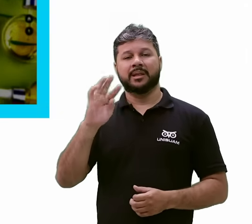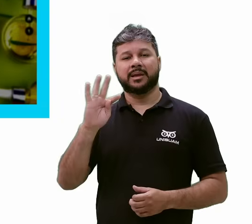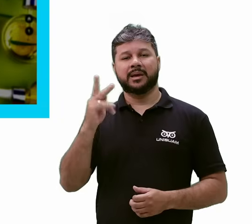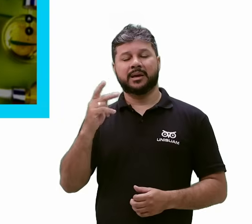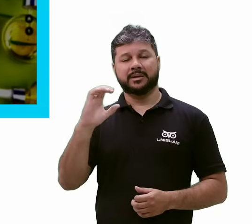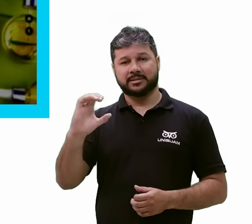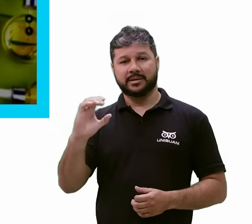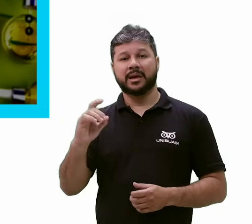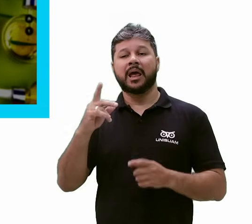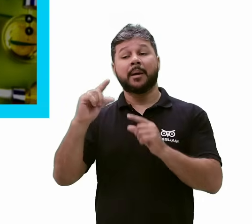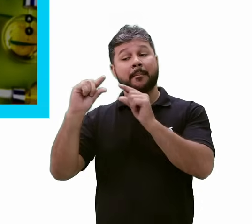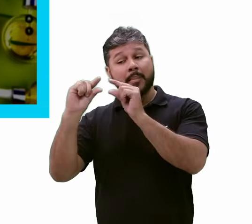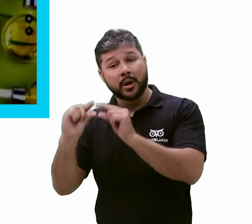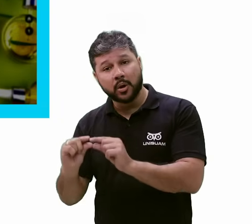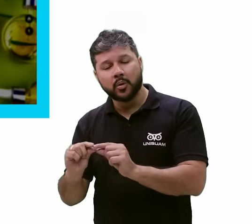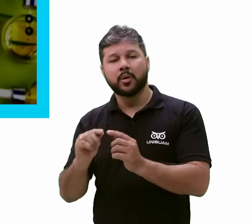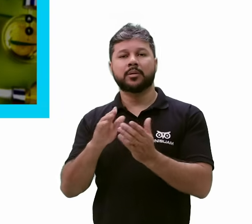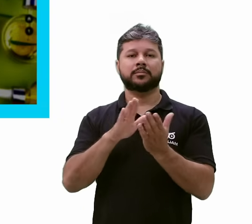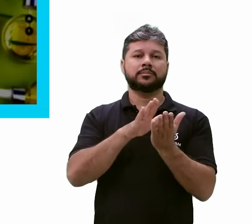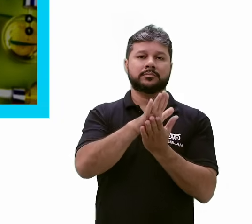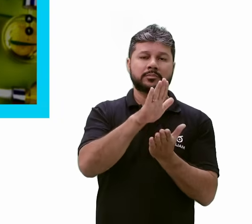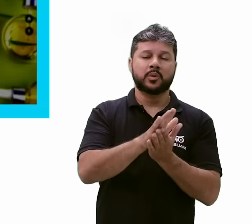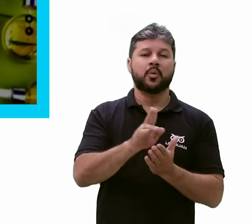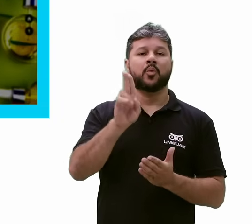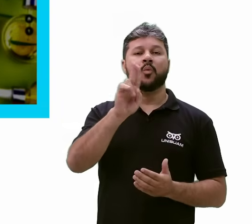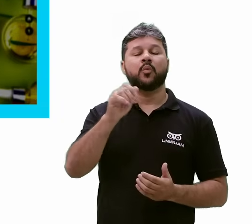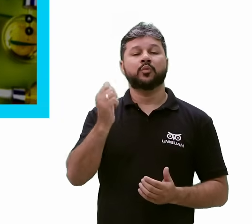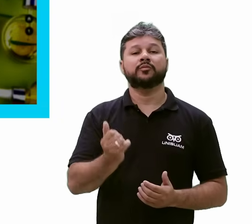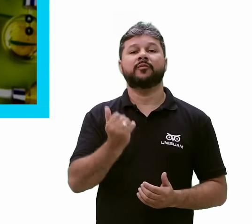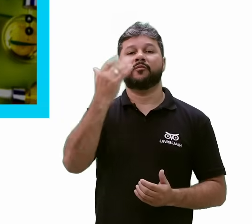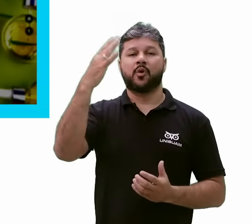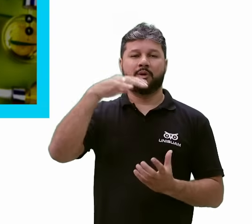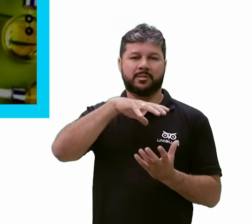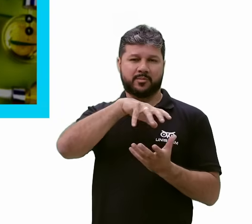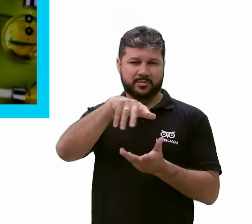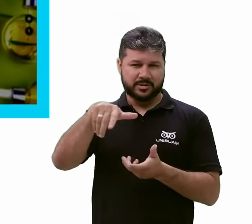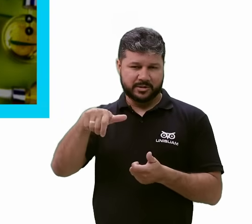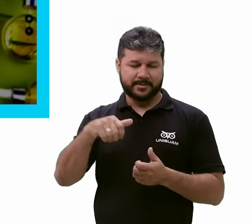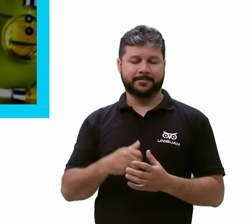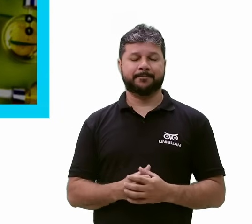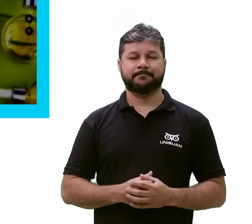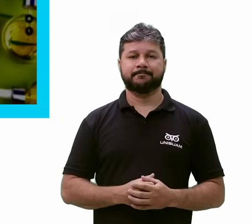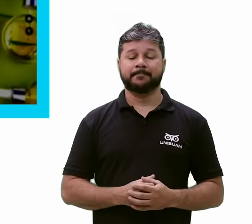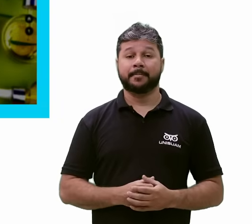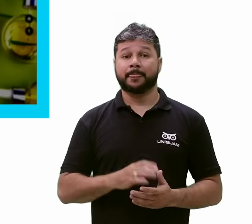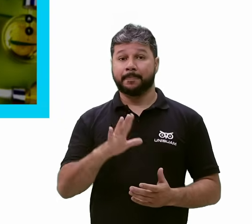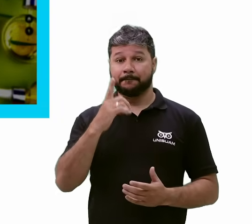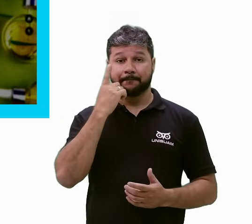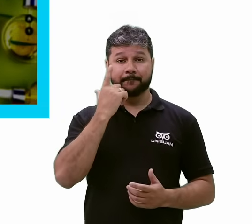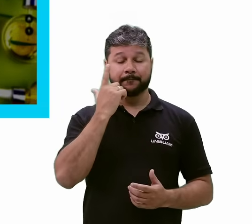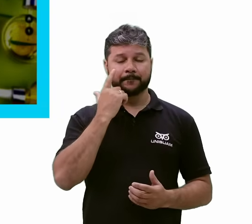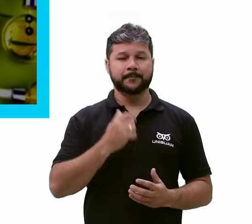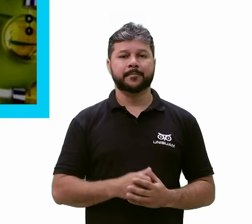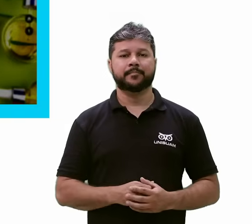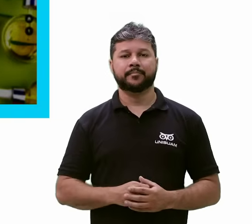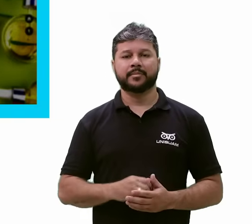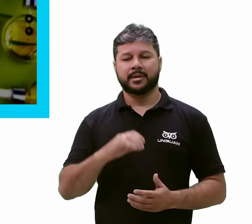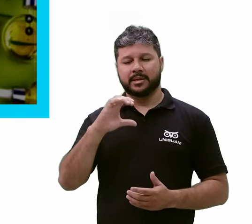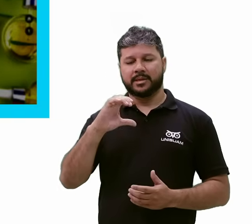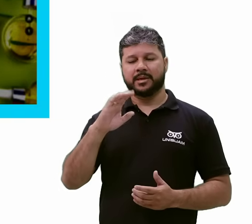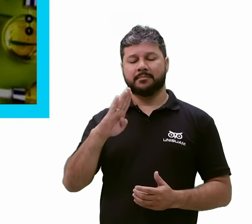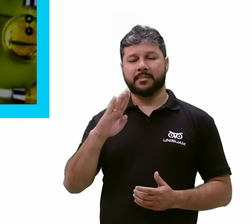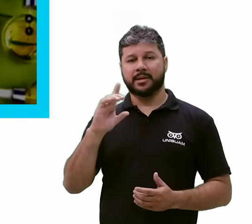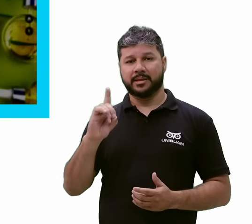essas doses bem abaixo das doses em publicações de uso internacional, tá? Então reparem aqui,